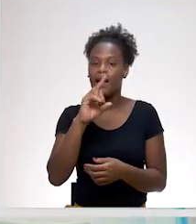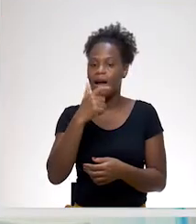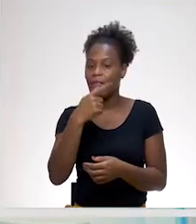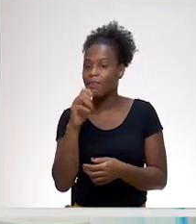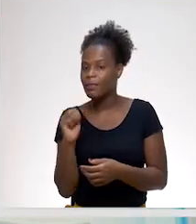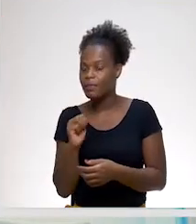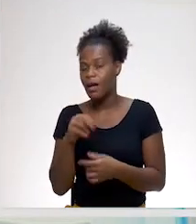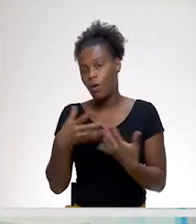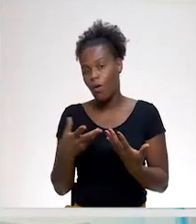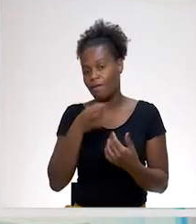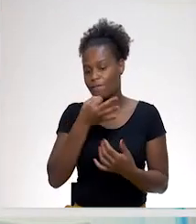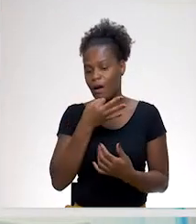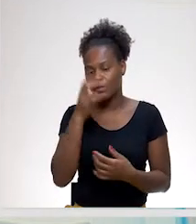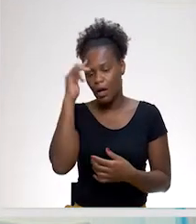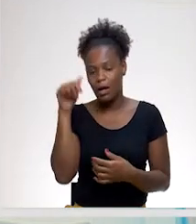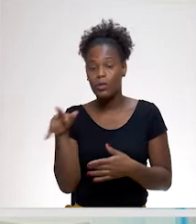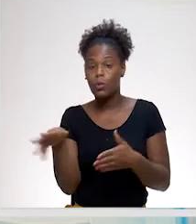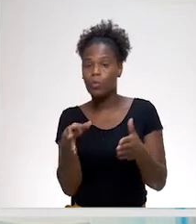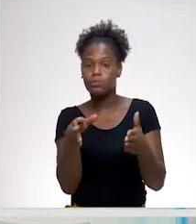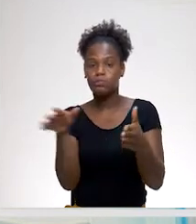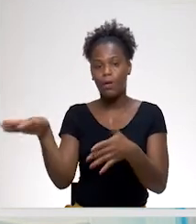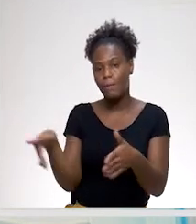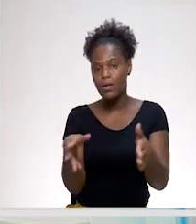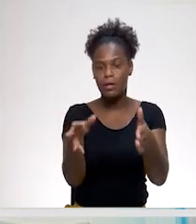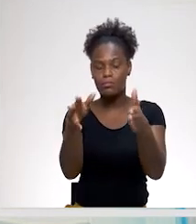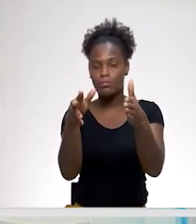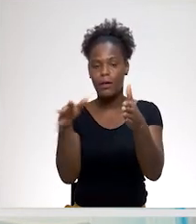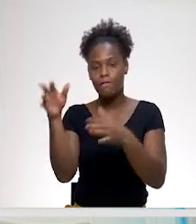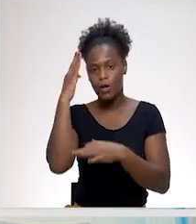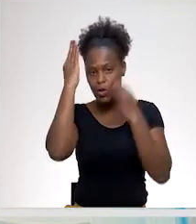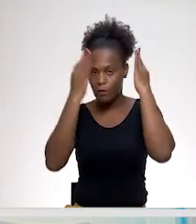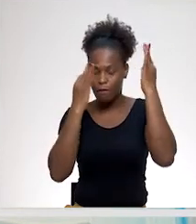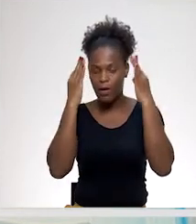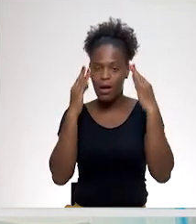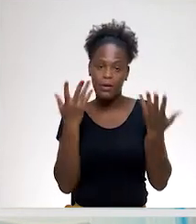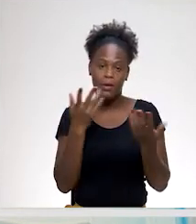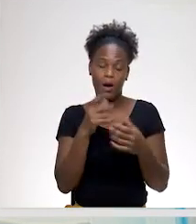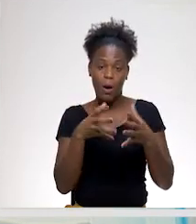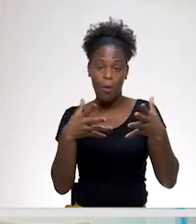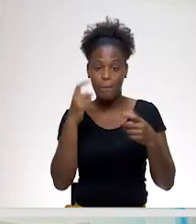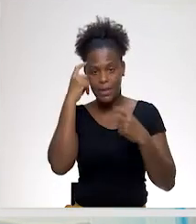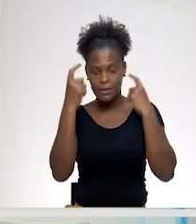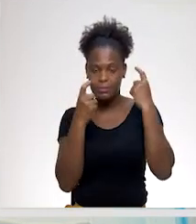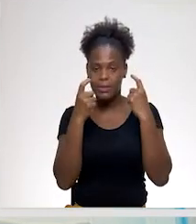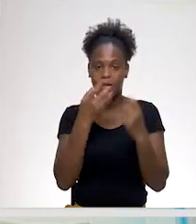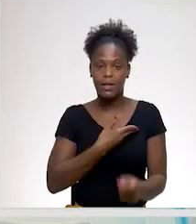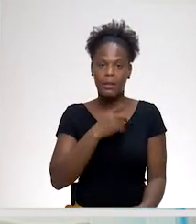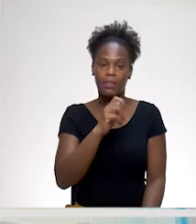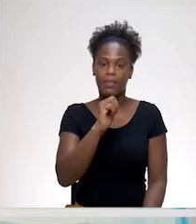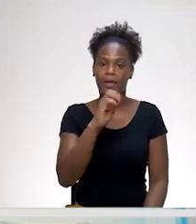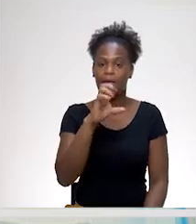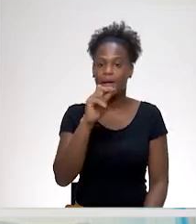Vamos então agora falar do itinerário, ou seja, do percurso filosófico do grande